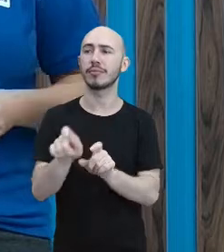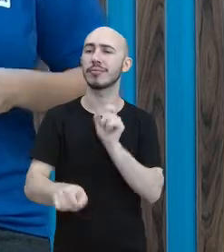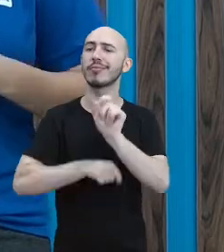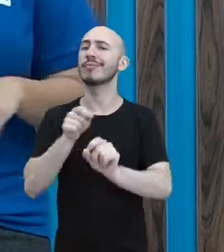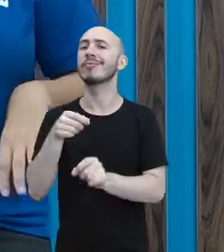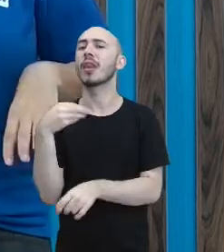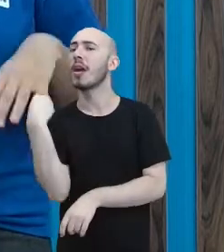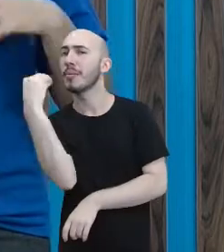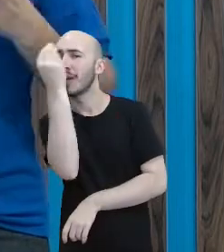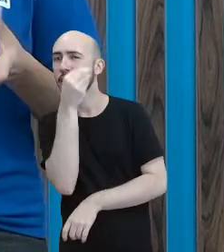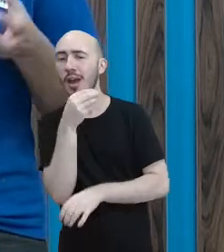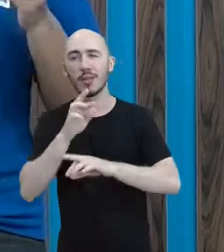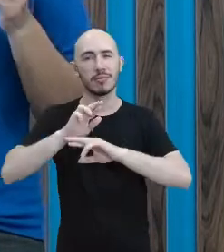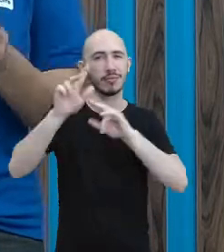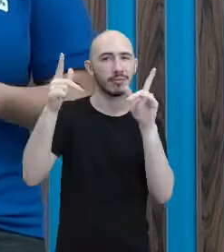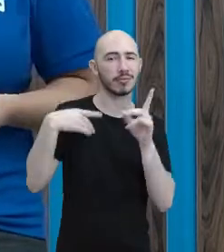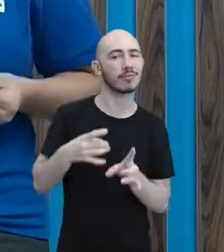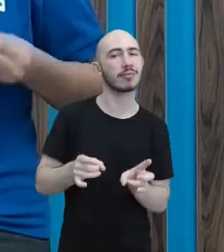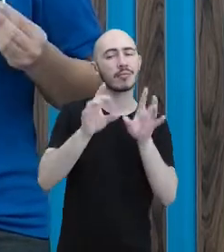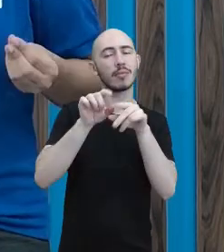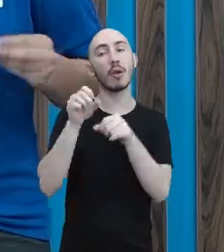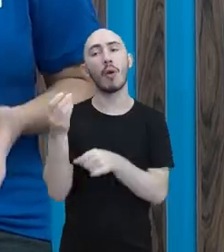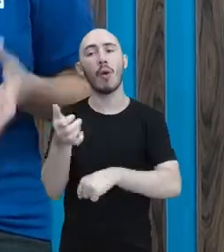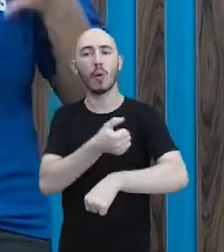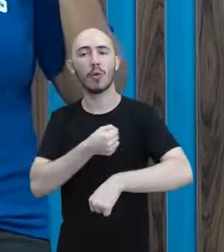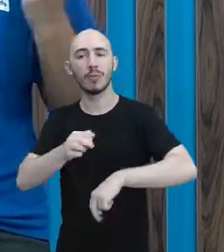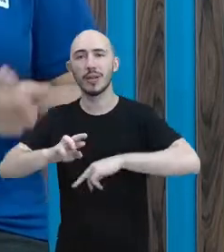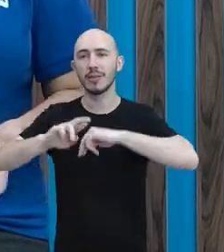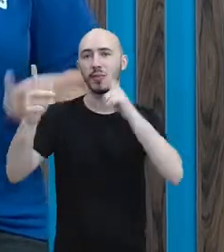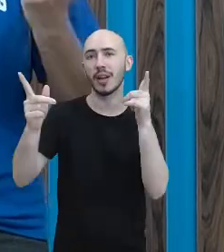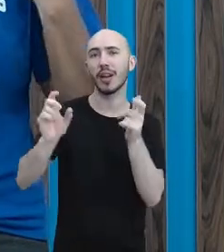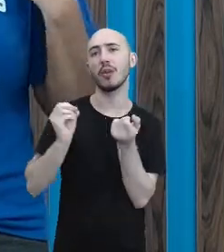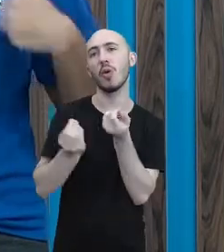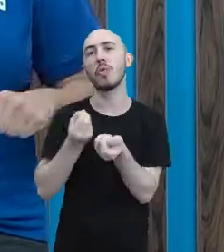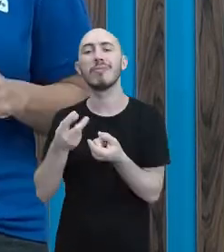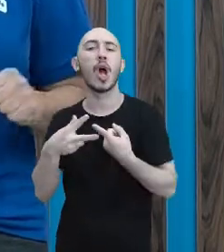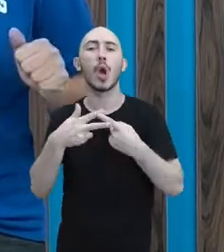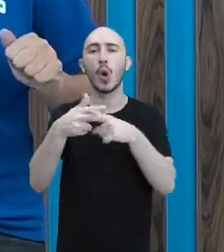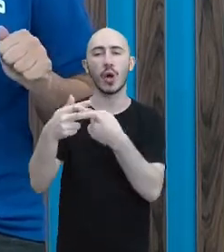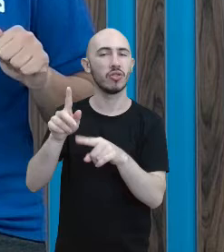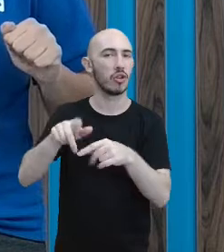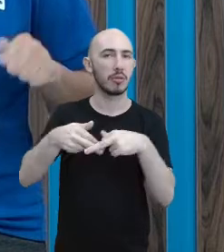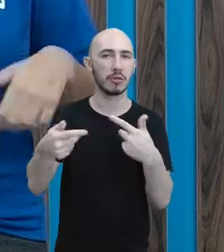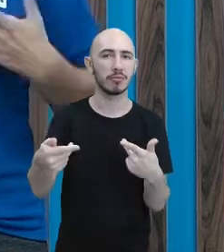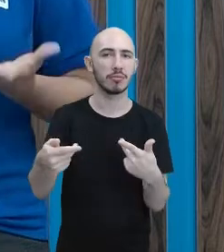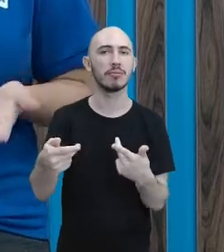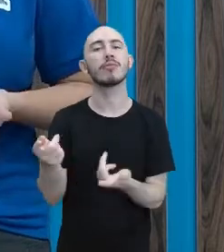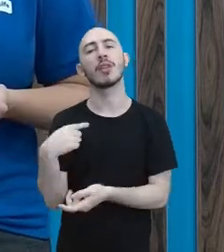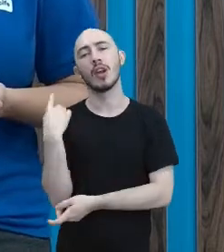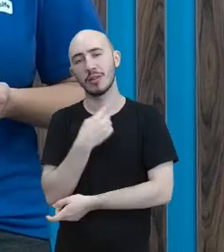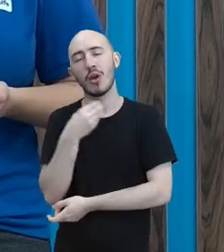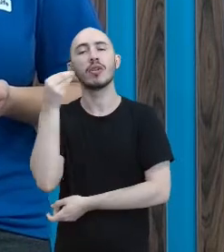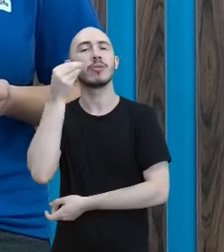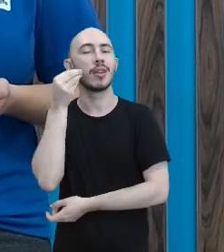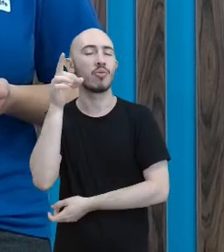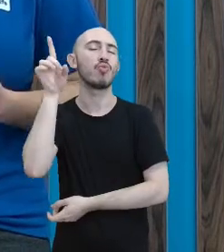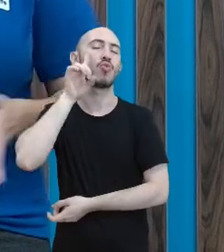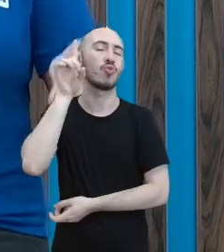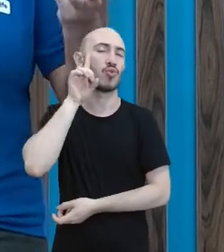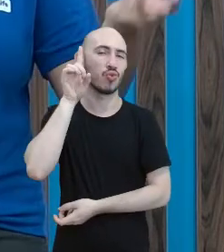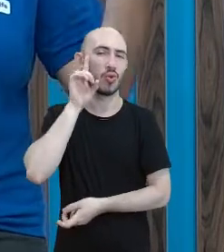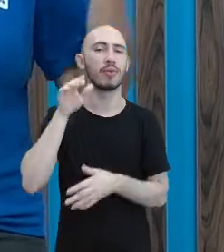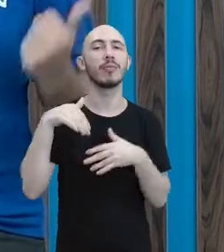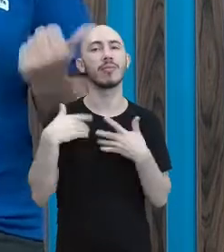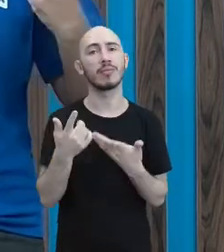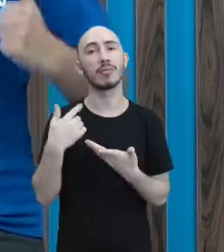fazer uma maquiagem diferente, ou uma comida diferente, ou consertar algo específico? A gente passa por isso todo dia, né?